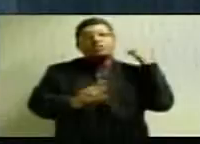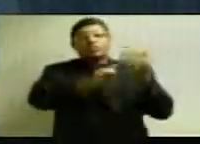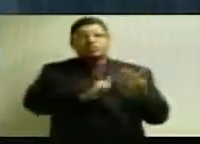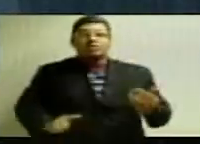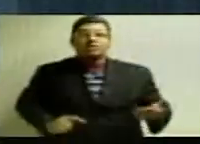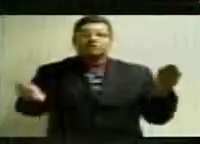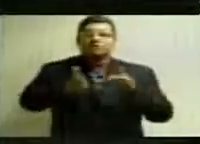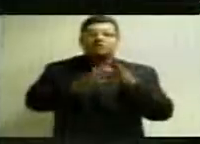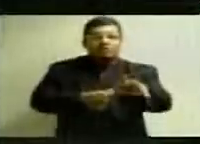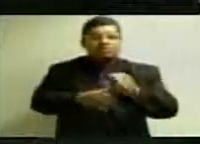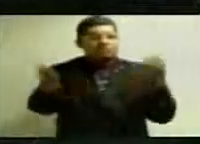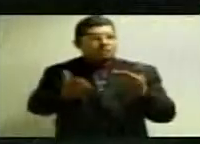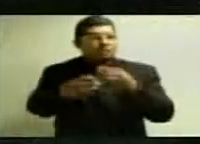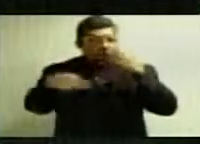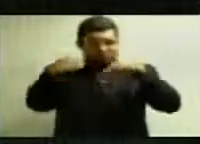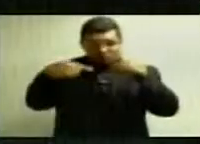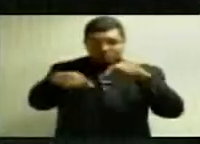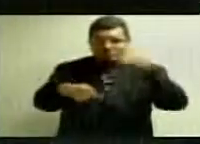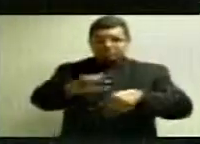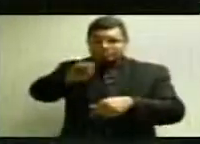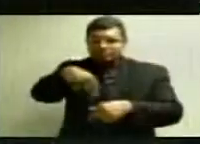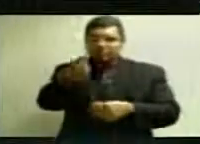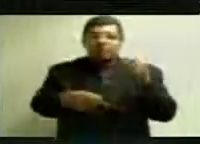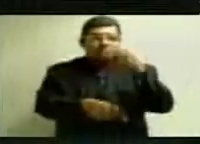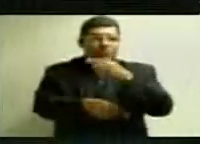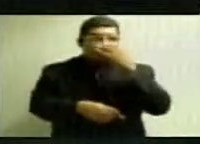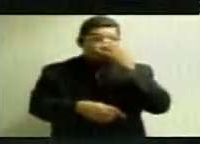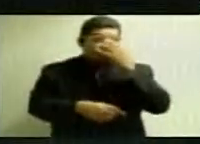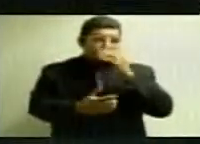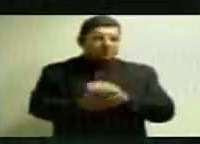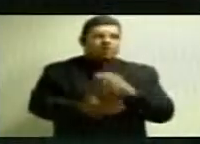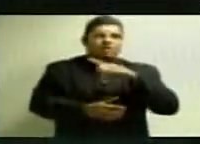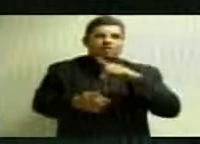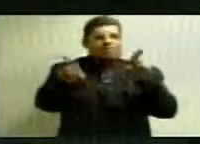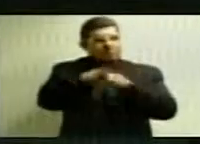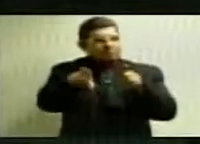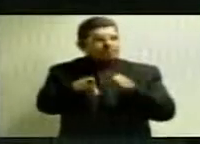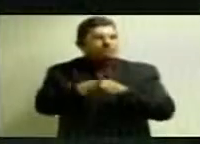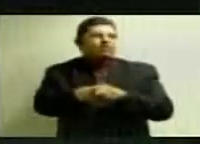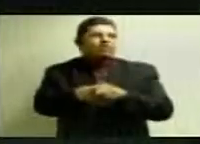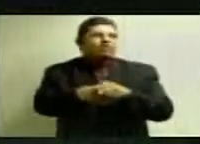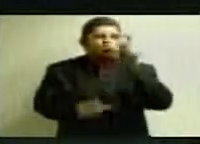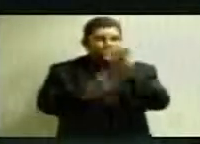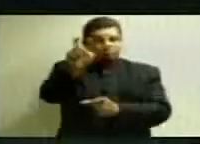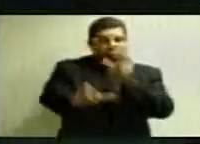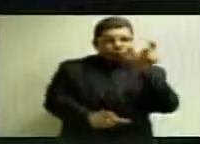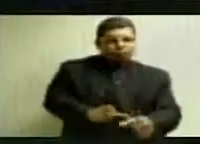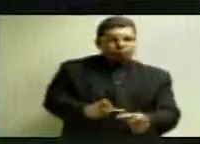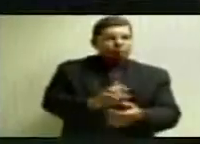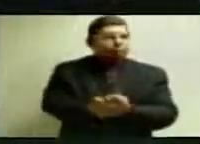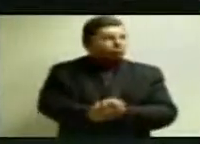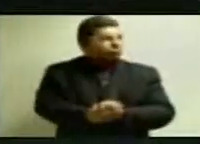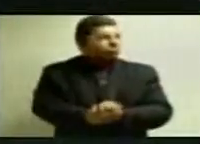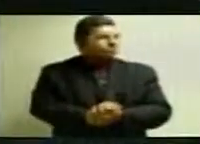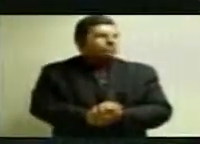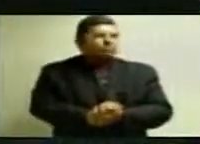este, eu já puxava essa discussão aqui, depois Vossa Excelência também se posicionou, o